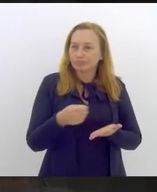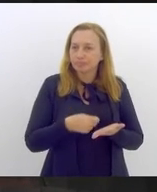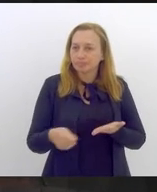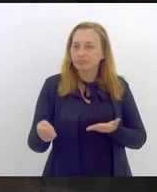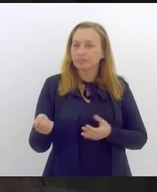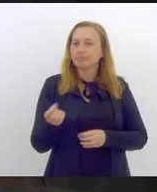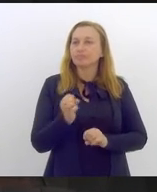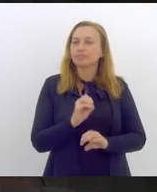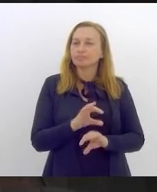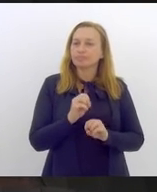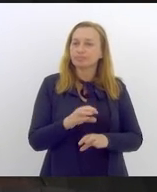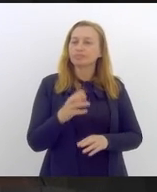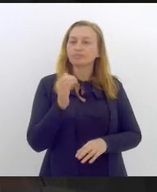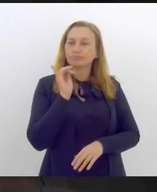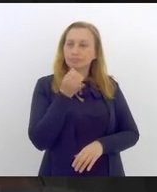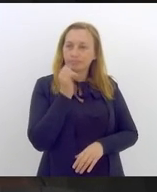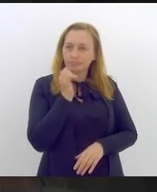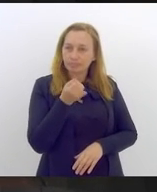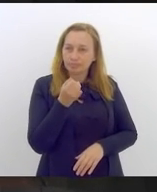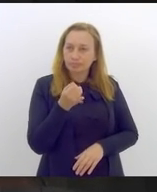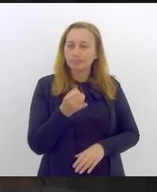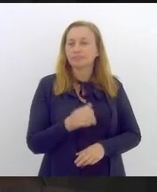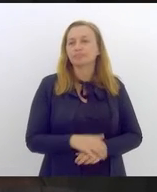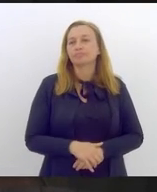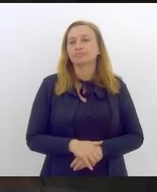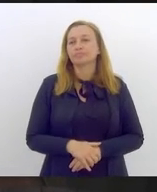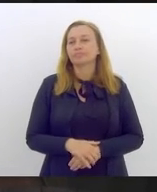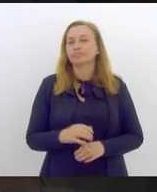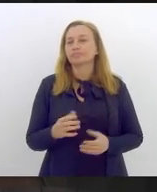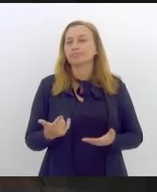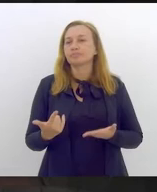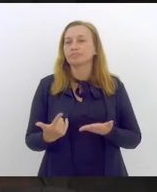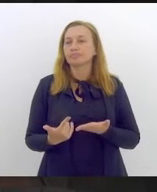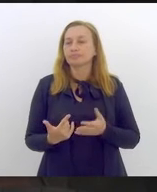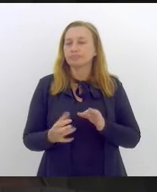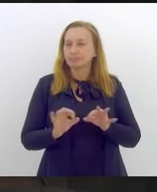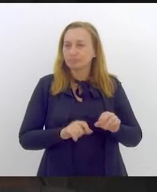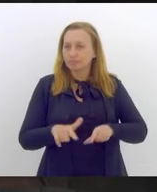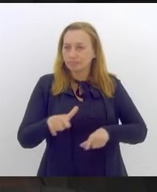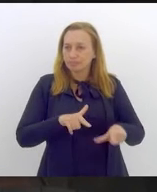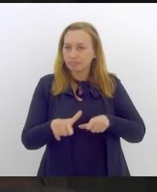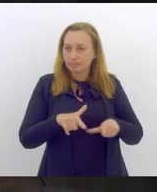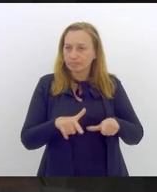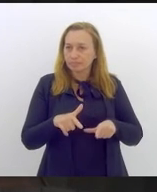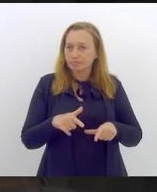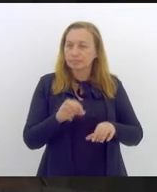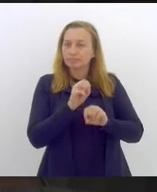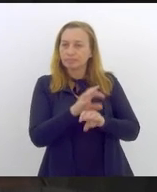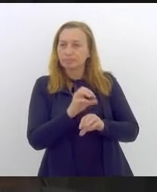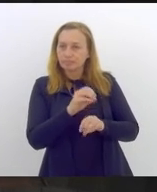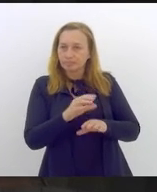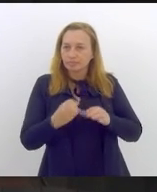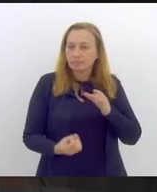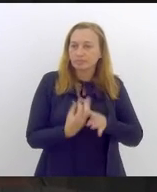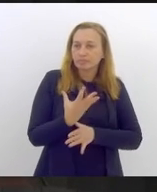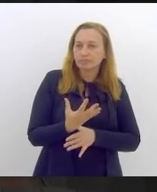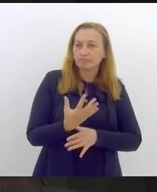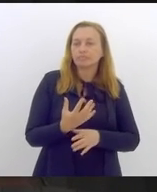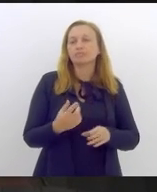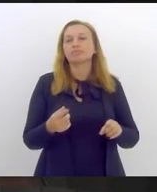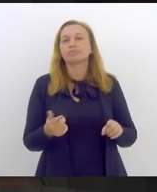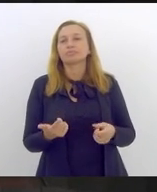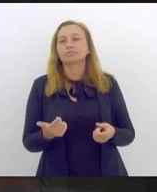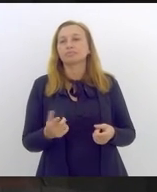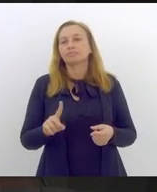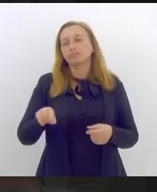fundamentar para relatar e para restituir as obras de educação que ele empreendeu entre as grandes obras que ele empreendeu